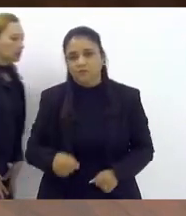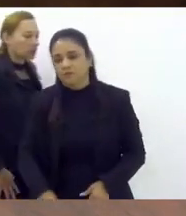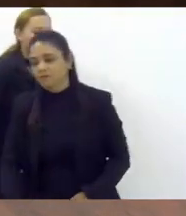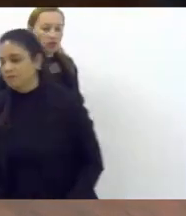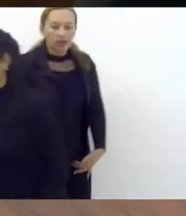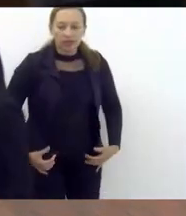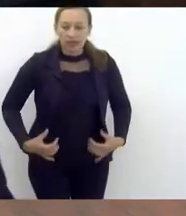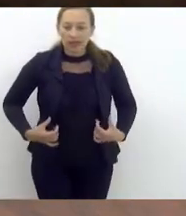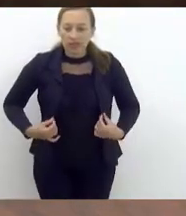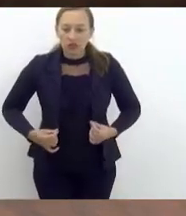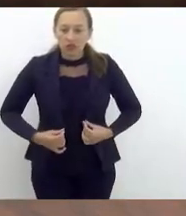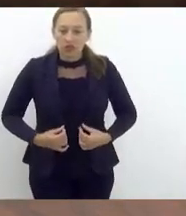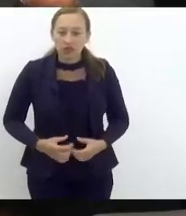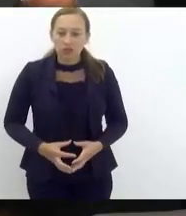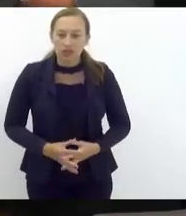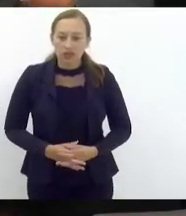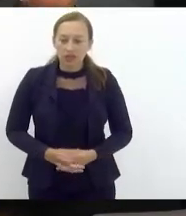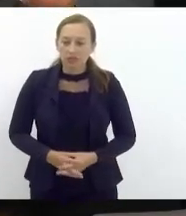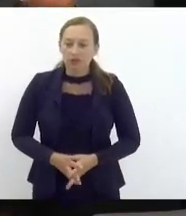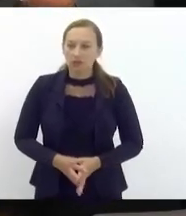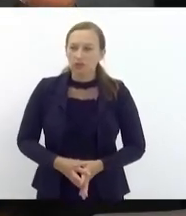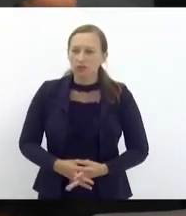Obrigado presidente